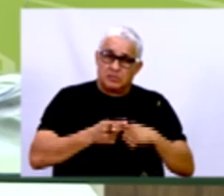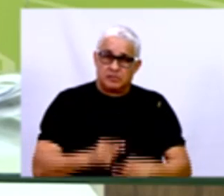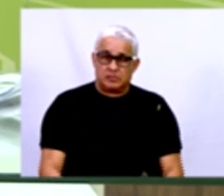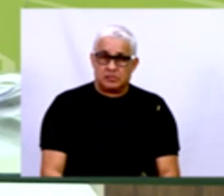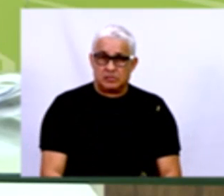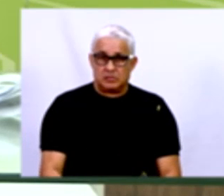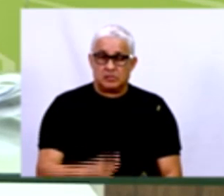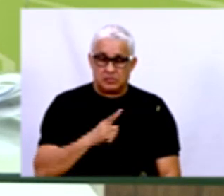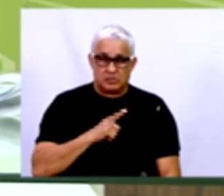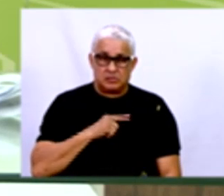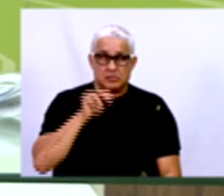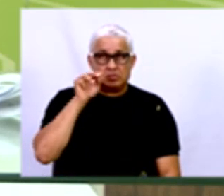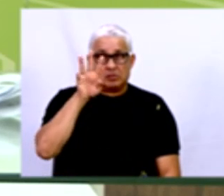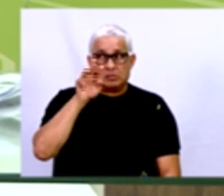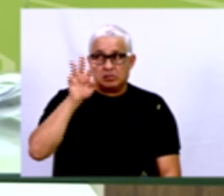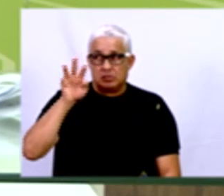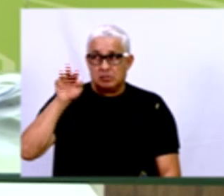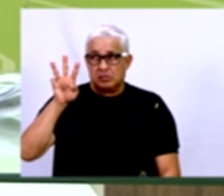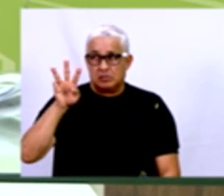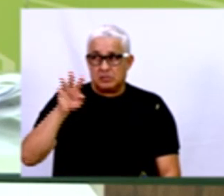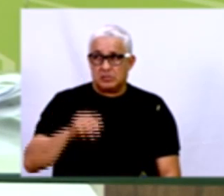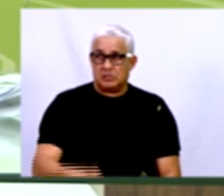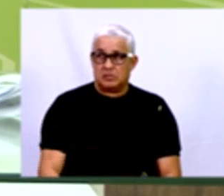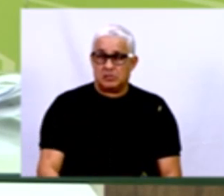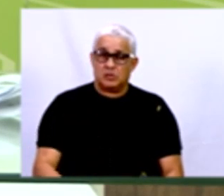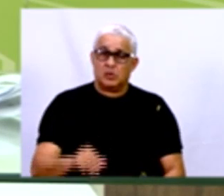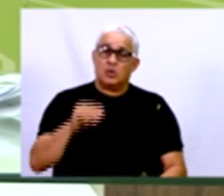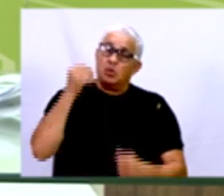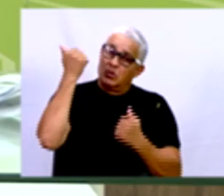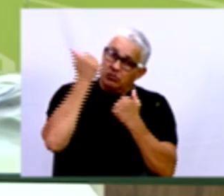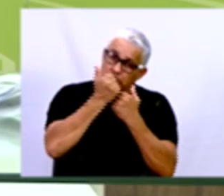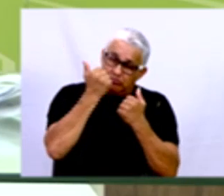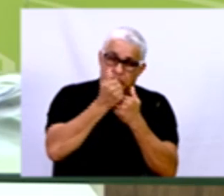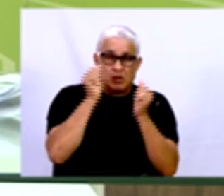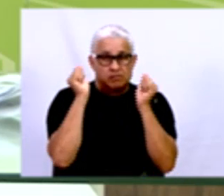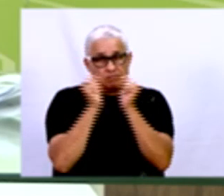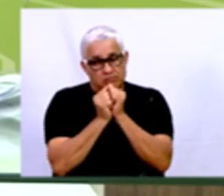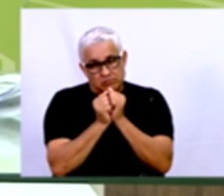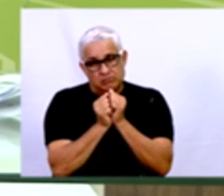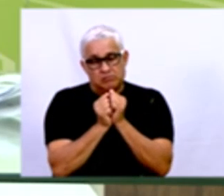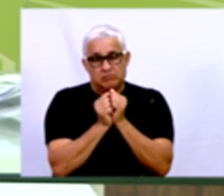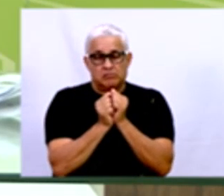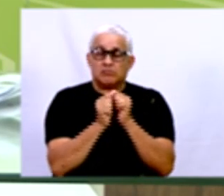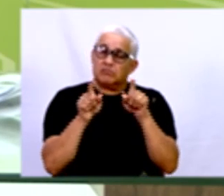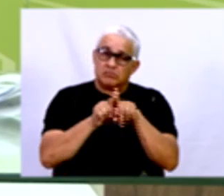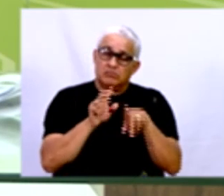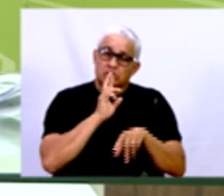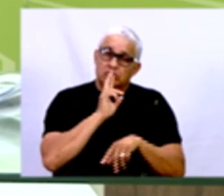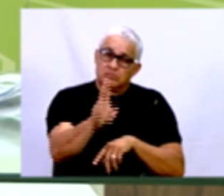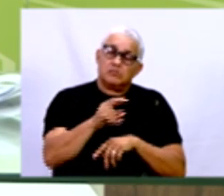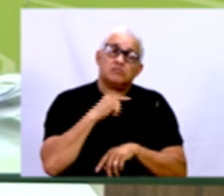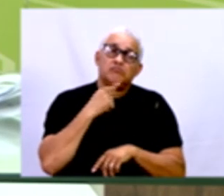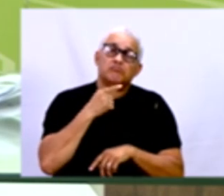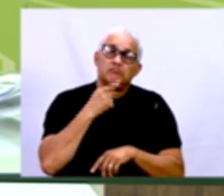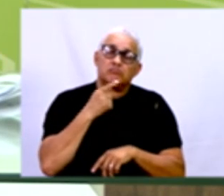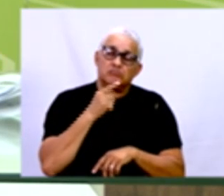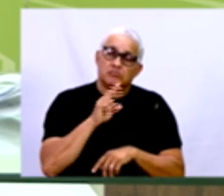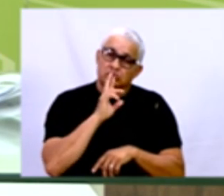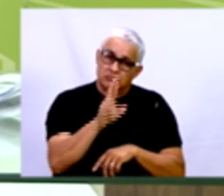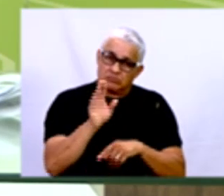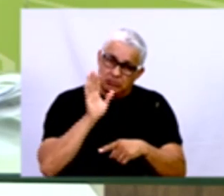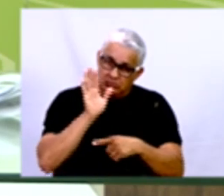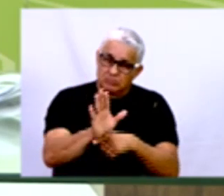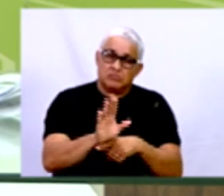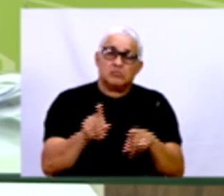Que nós teremos lá no ambiente virtual os nossos tutores que vão acompanhar e responder e tirar todas as suas dúvidas. E